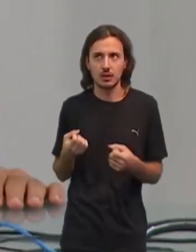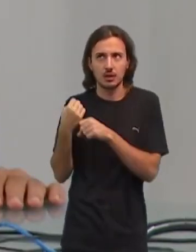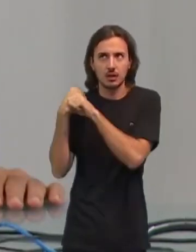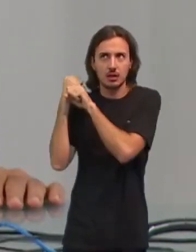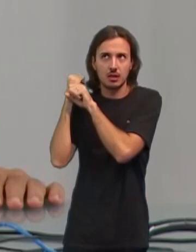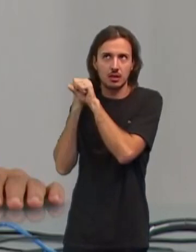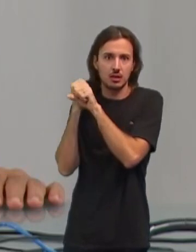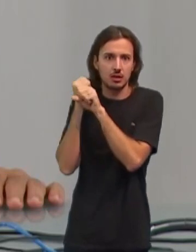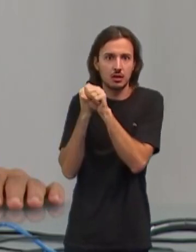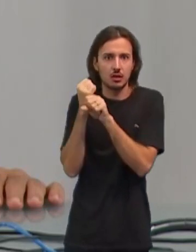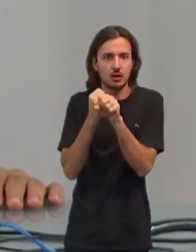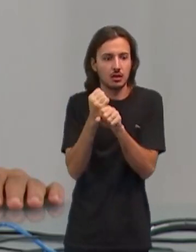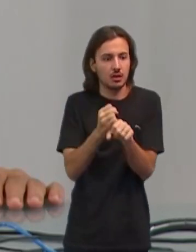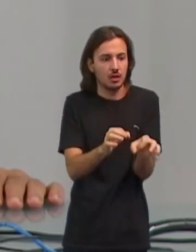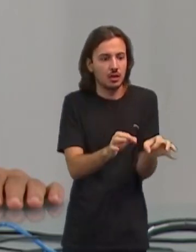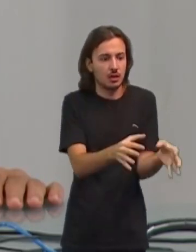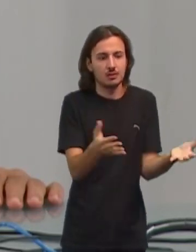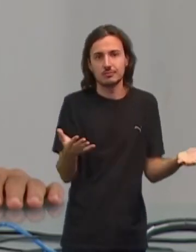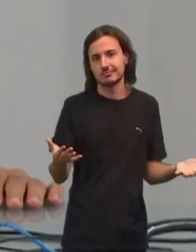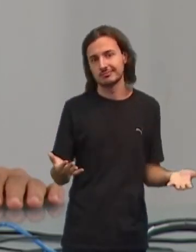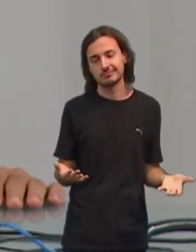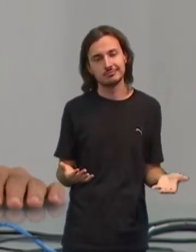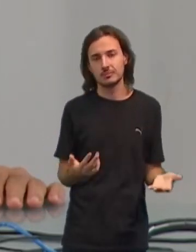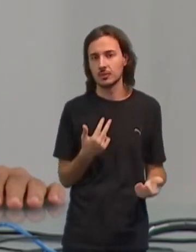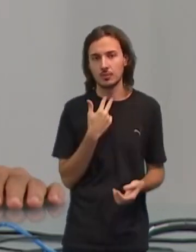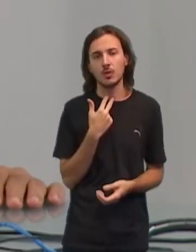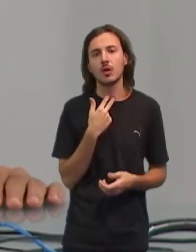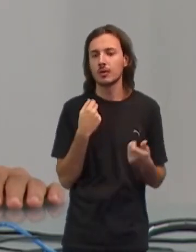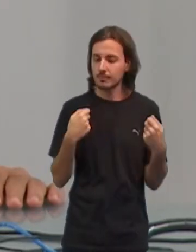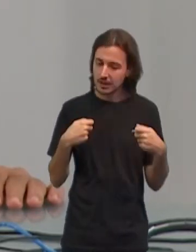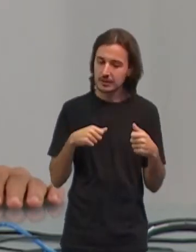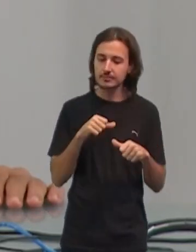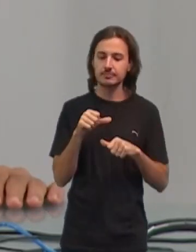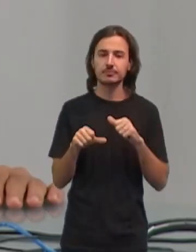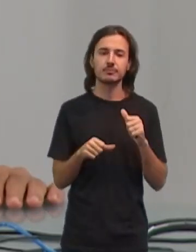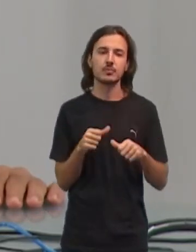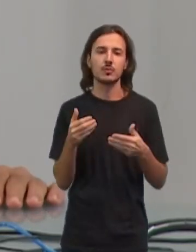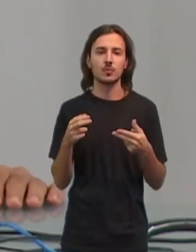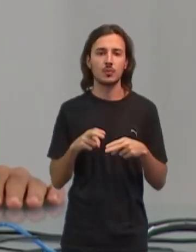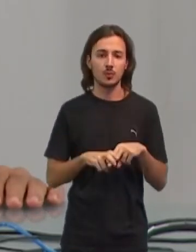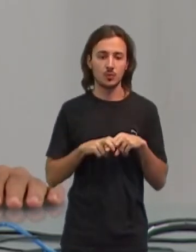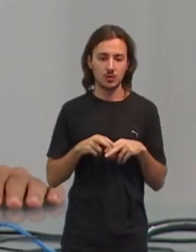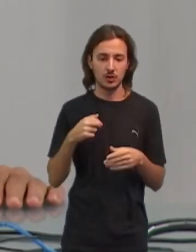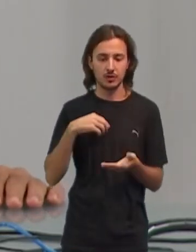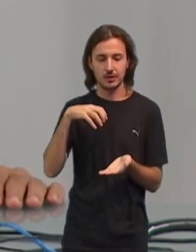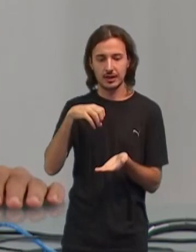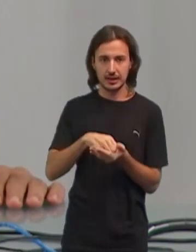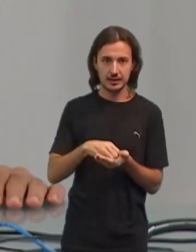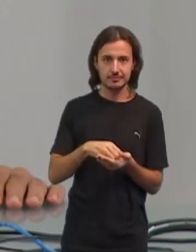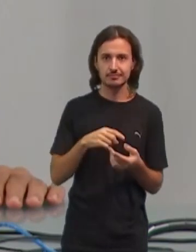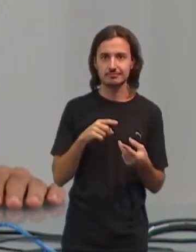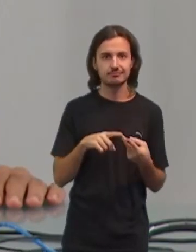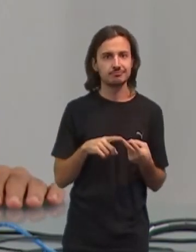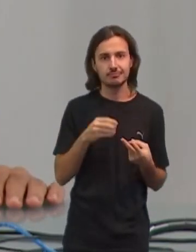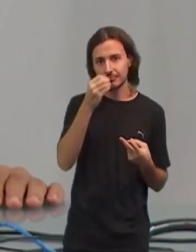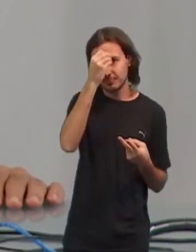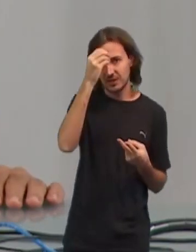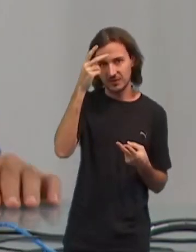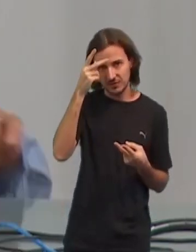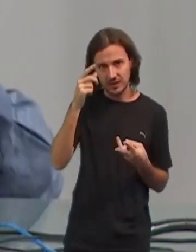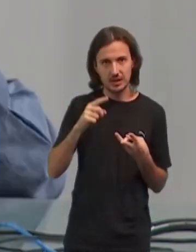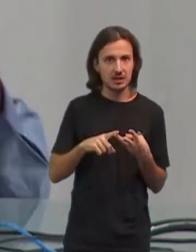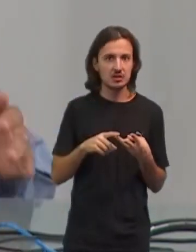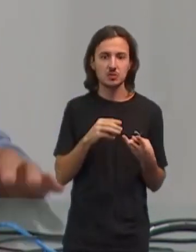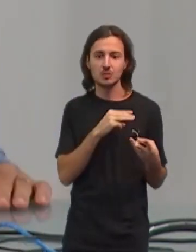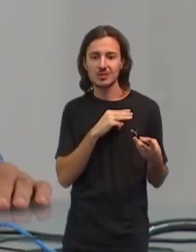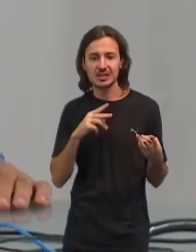e uma definição não se apareça. Então, nós deixamos aqui um registro, um pedido, né? Junto à Prefeitura, junto ao Ministério Público, junto